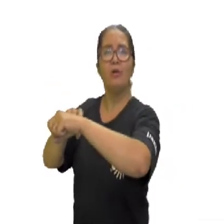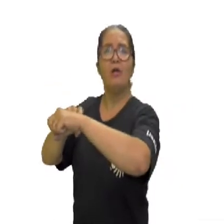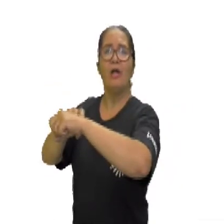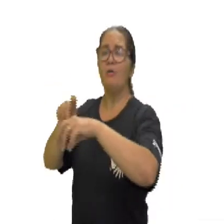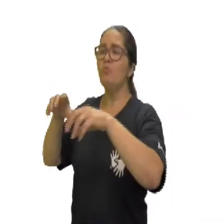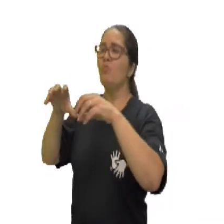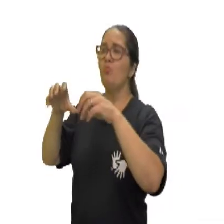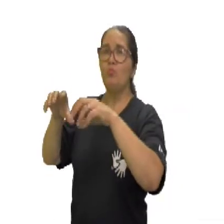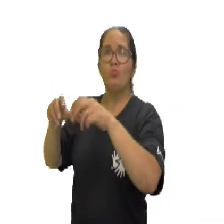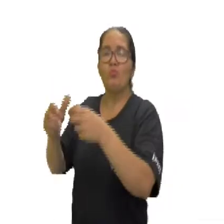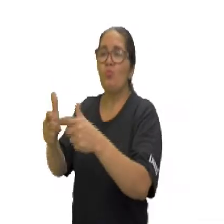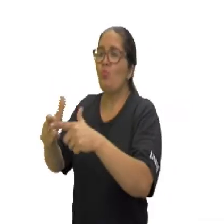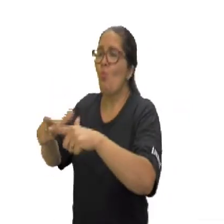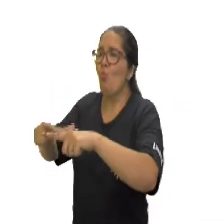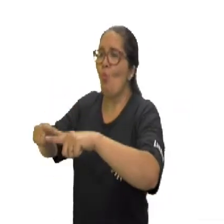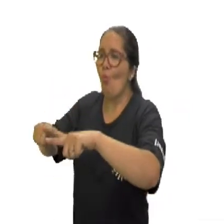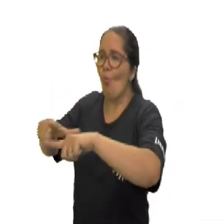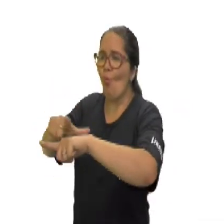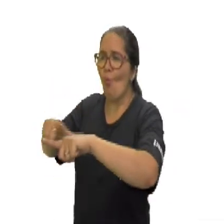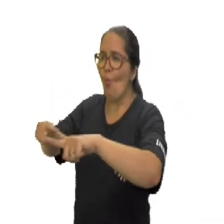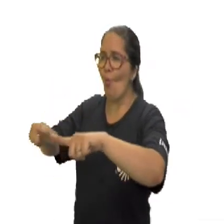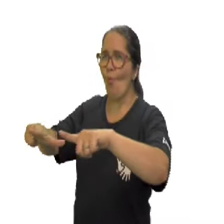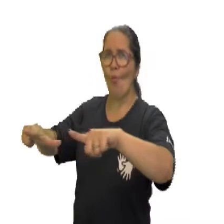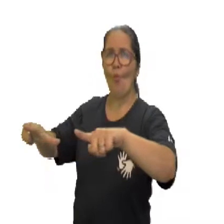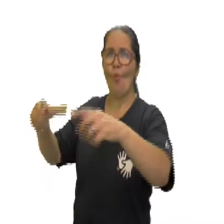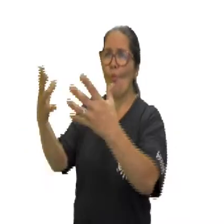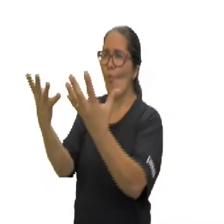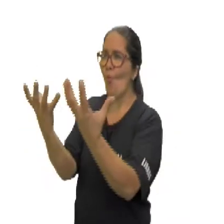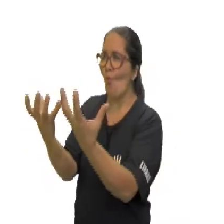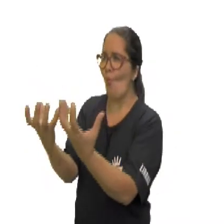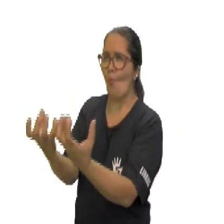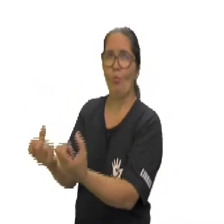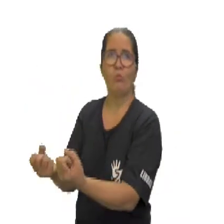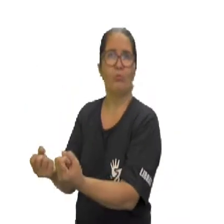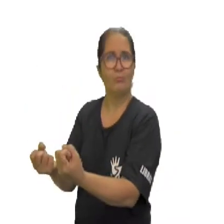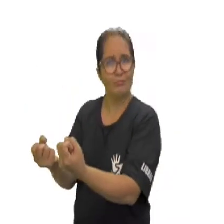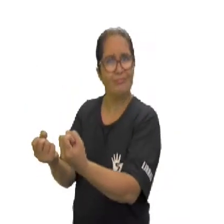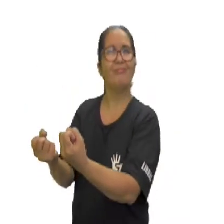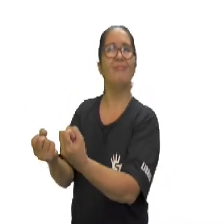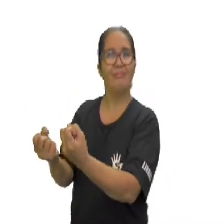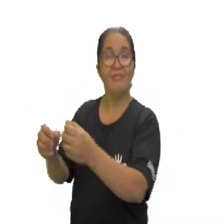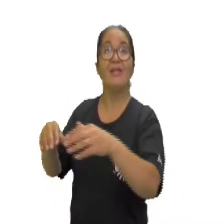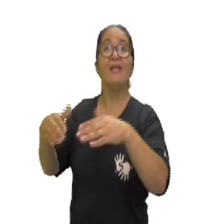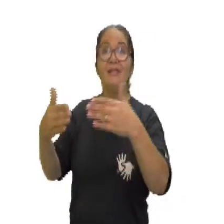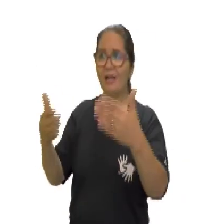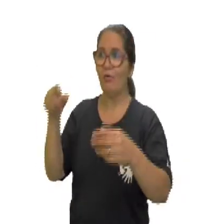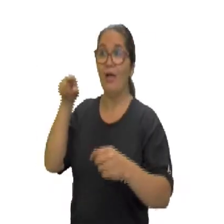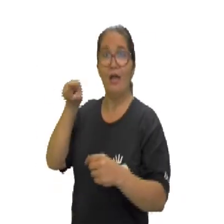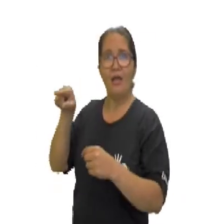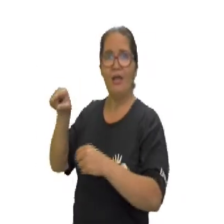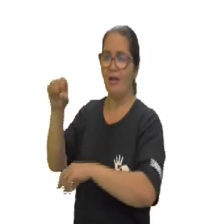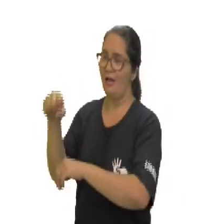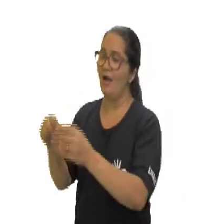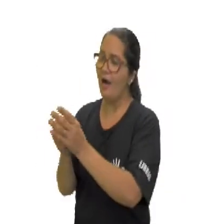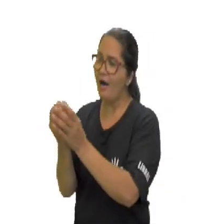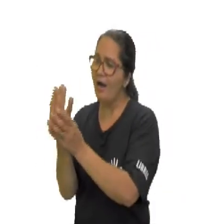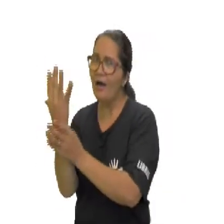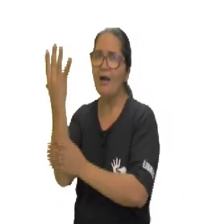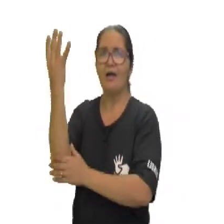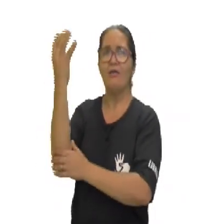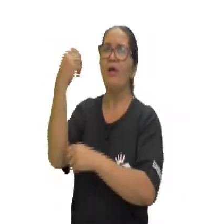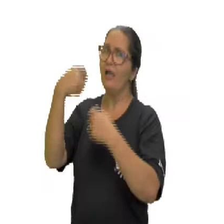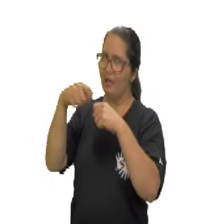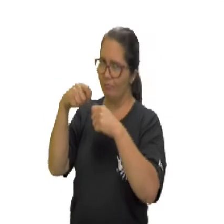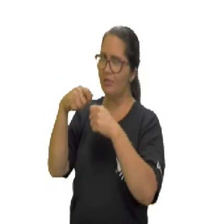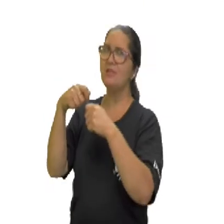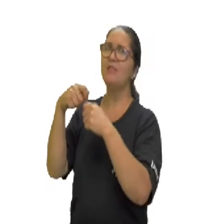da profundidade do solo. Então, isso favorece o desenvolvimento desse tipo de planta. Agora a gente vai